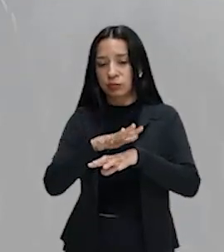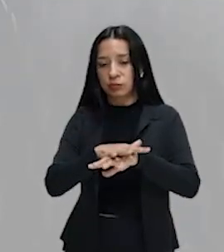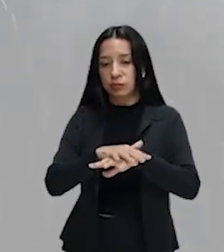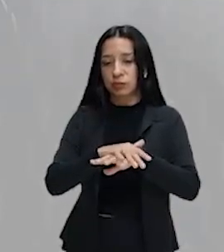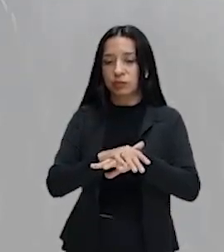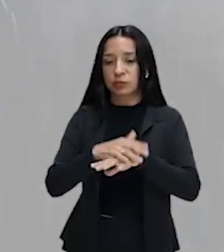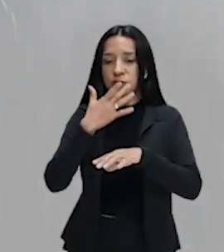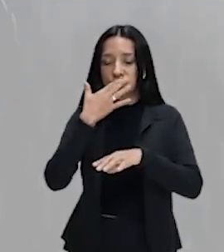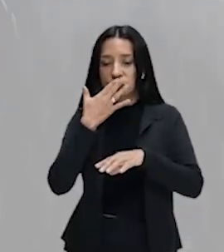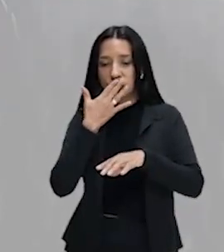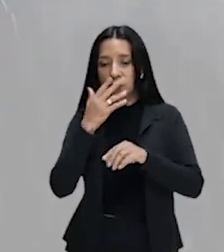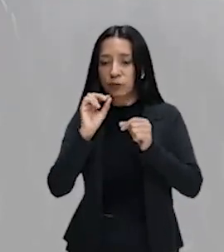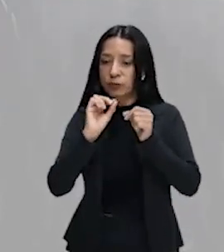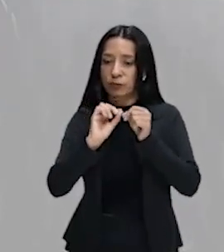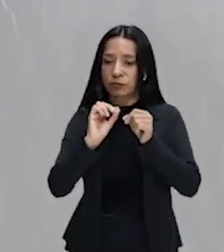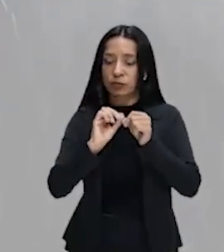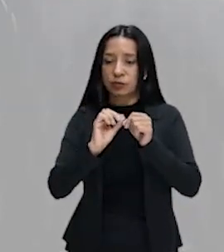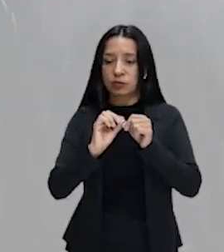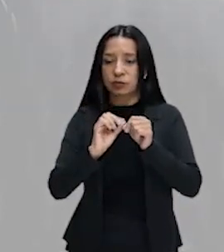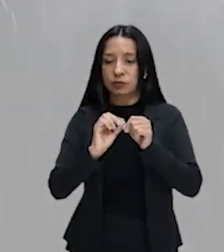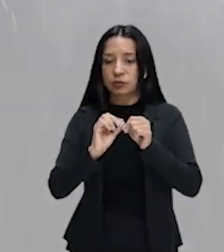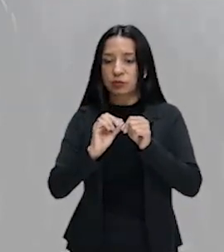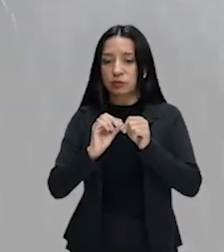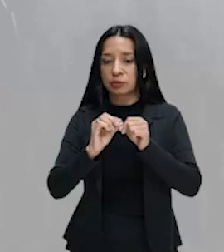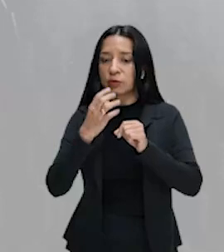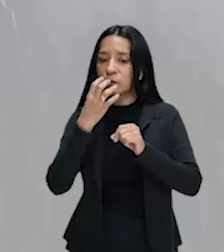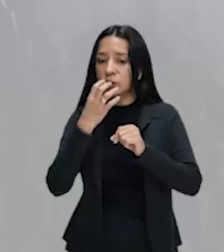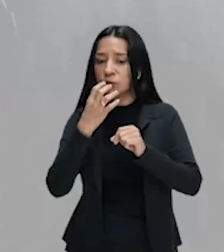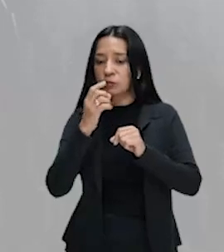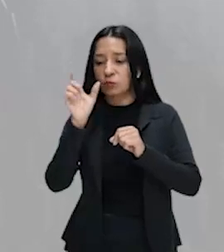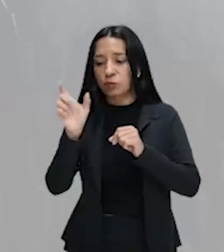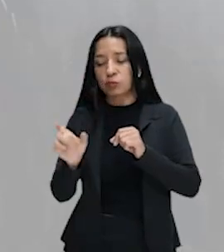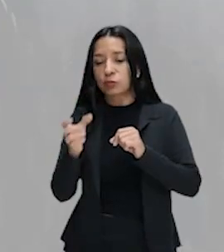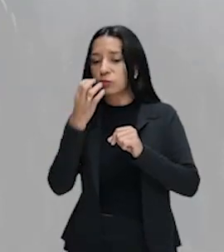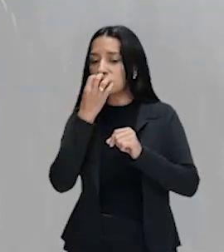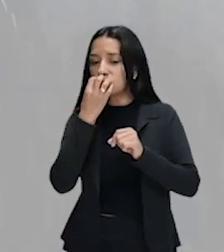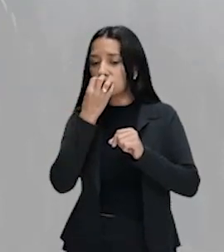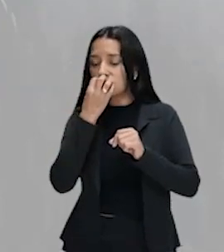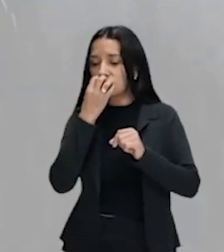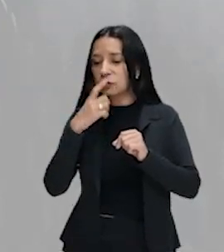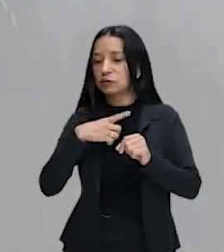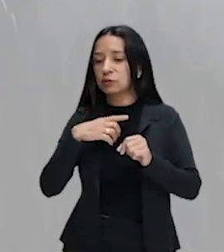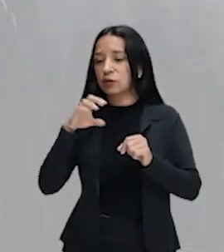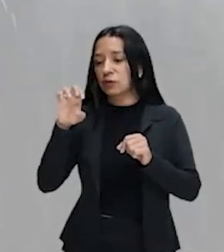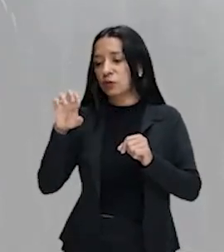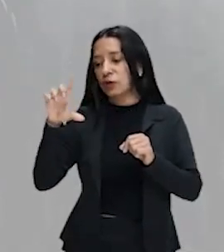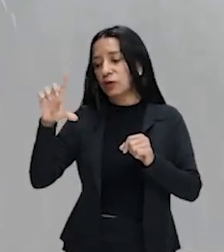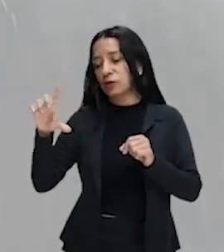produzido. Então, o indivíduo vai ser chocolate, porque ele tem o Ezão, que